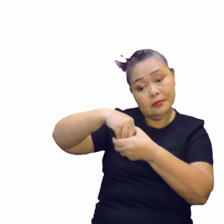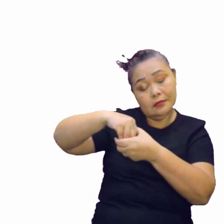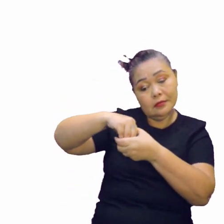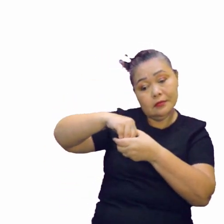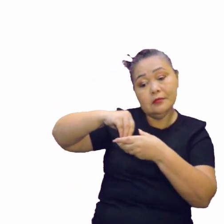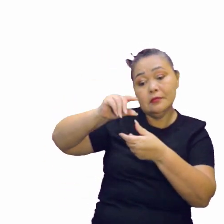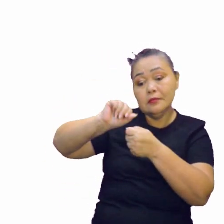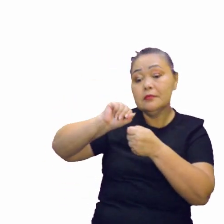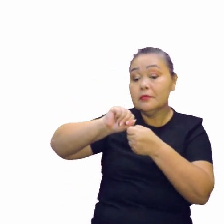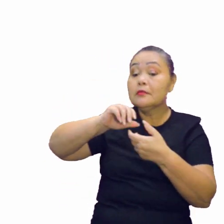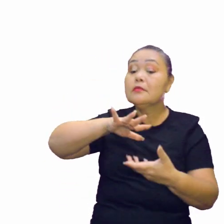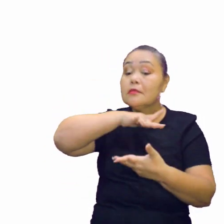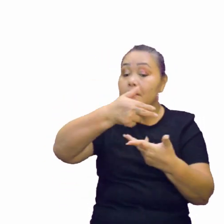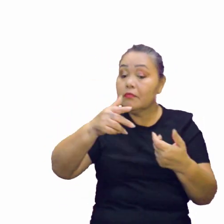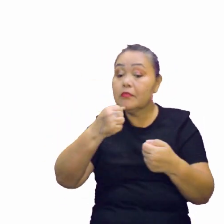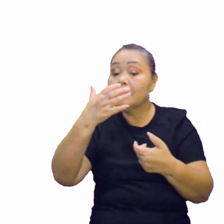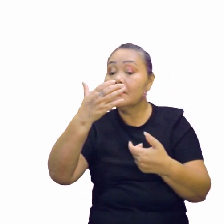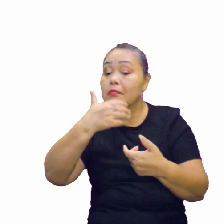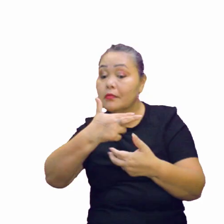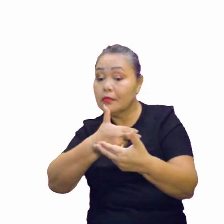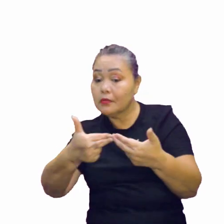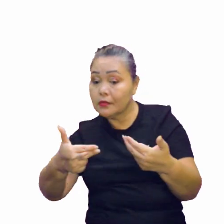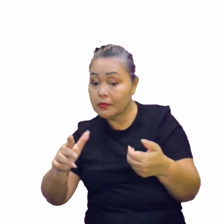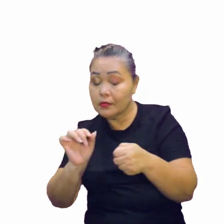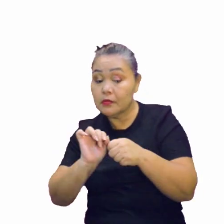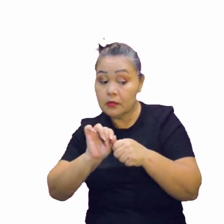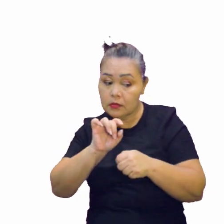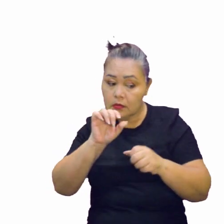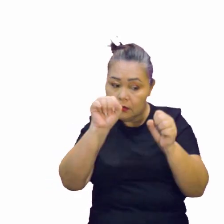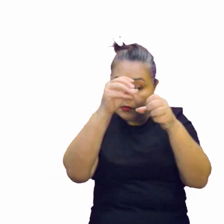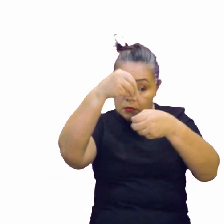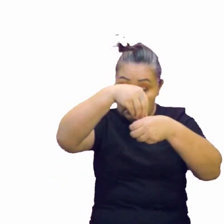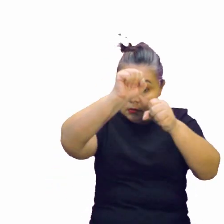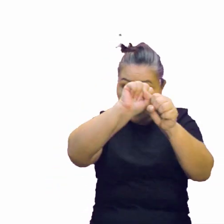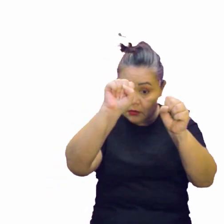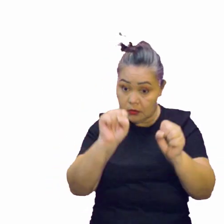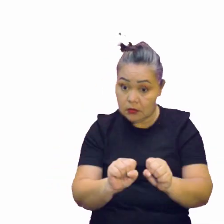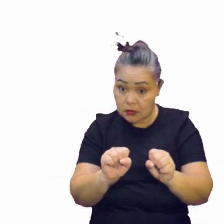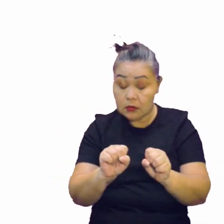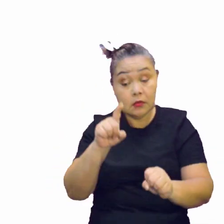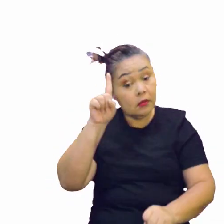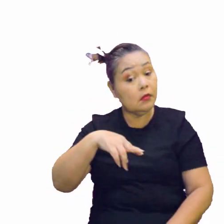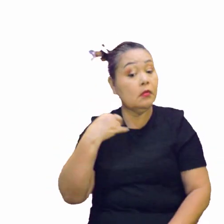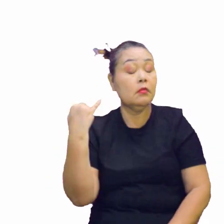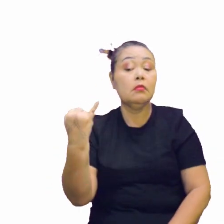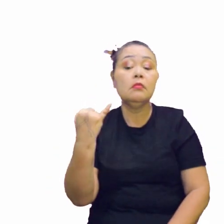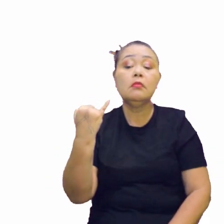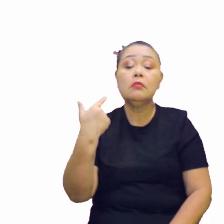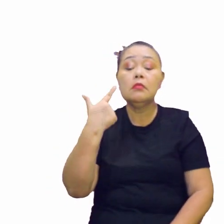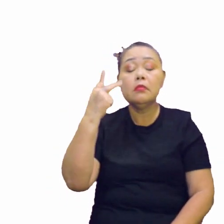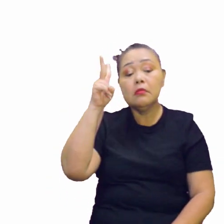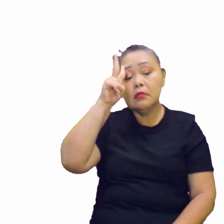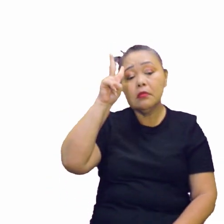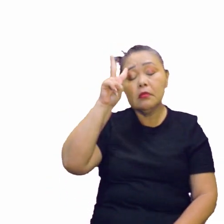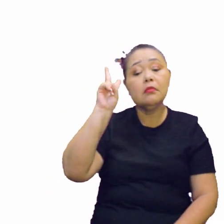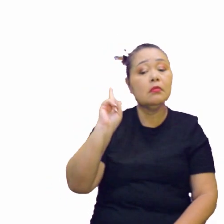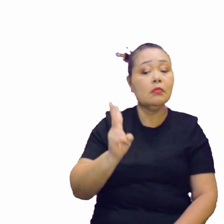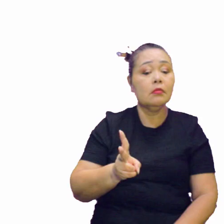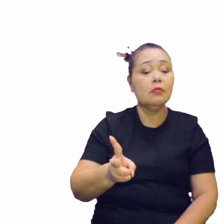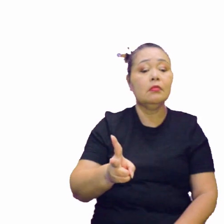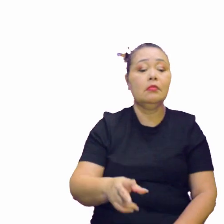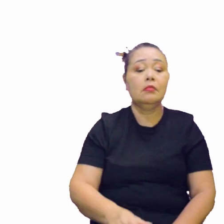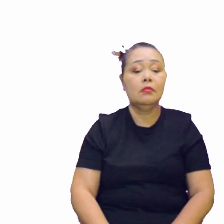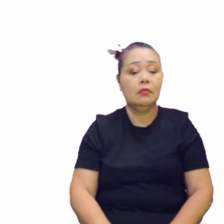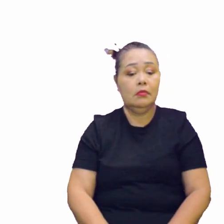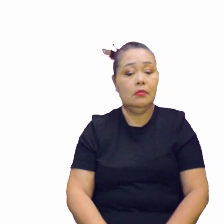flora daquele sistema. Isso é imprescindível que a gente tem que sempre lembrar, viu, galera? E